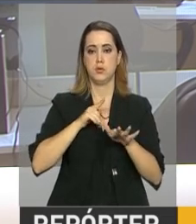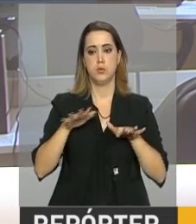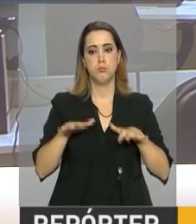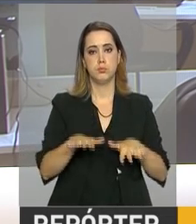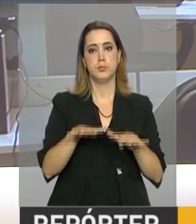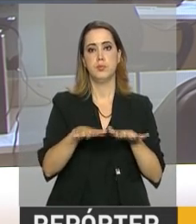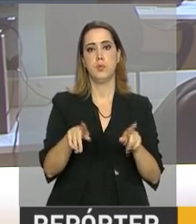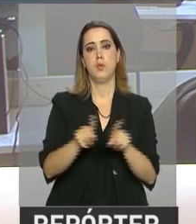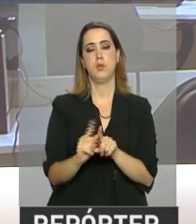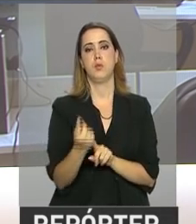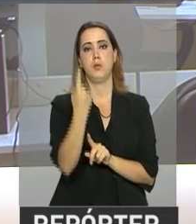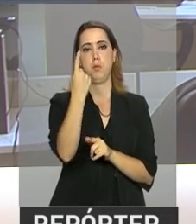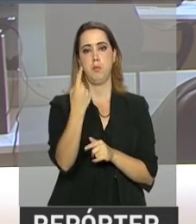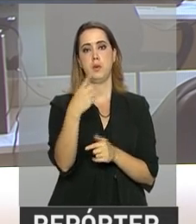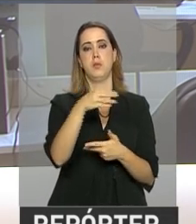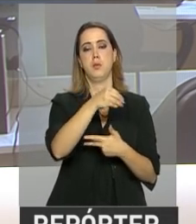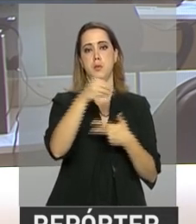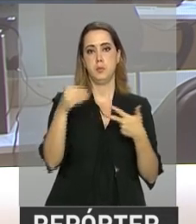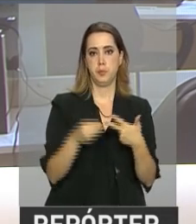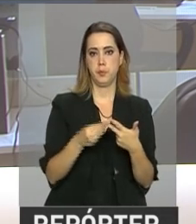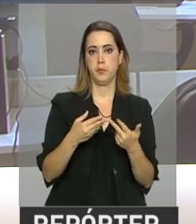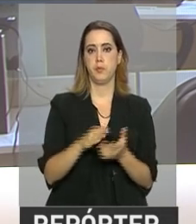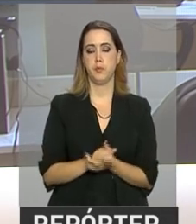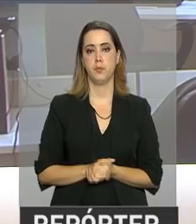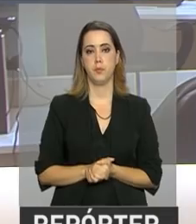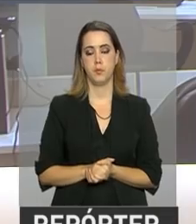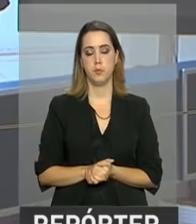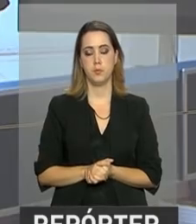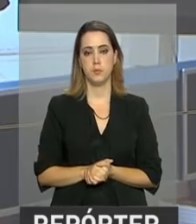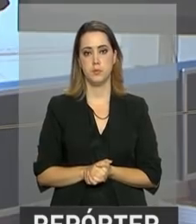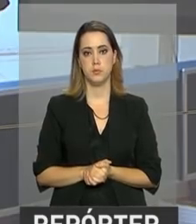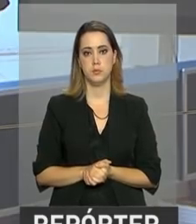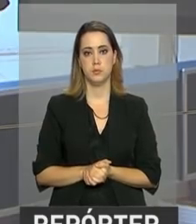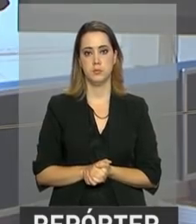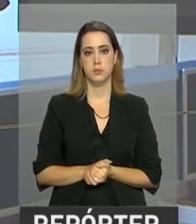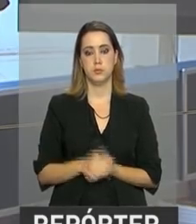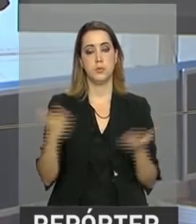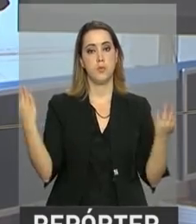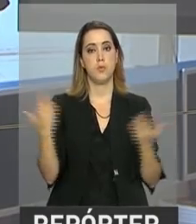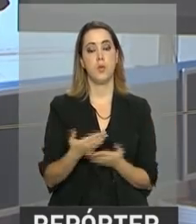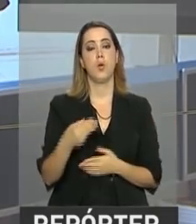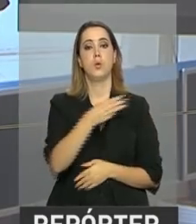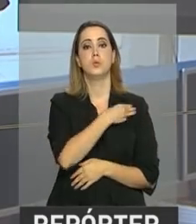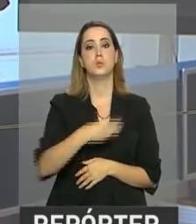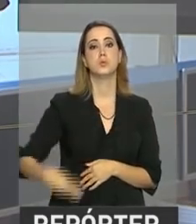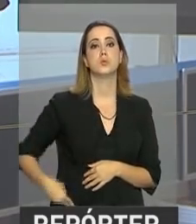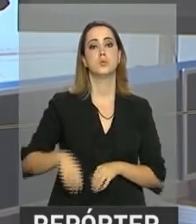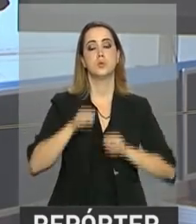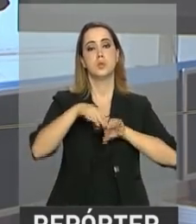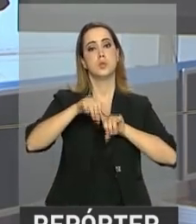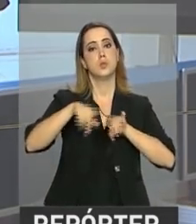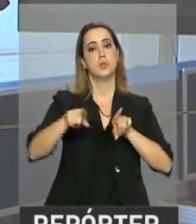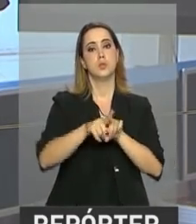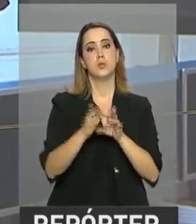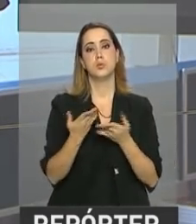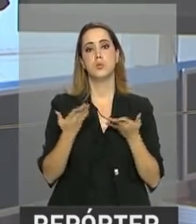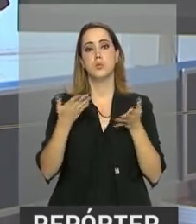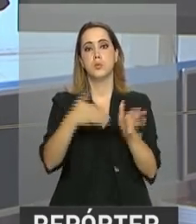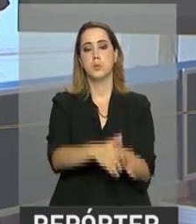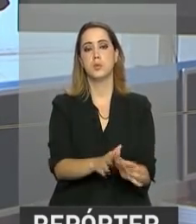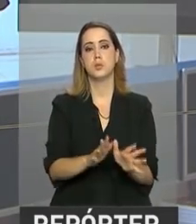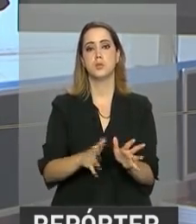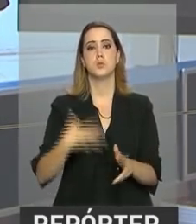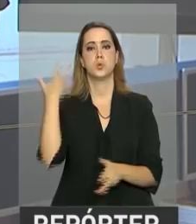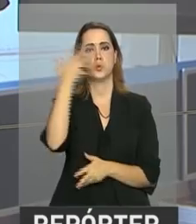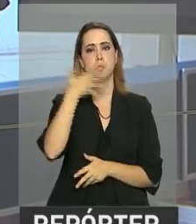aplicadas pela primeira vez, no início de novembro. E hoje o ministro da Educação, Mendonça Filho, participou de uma